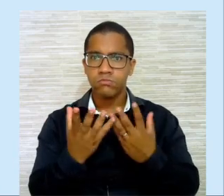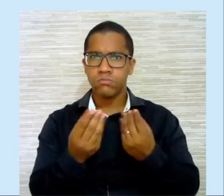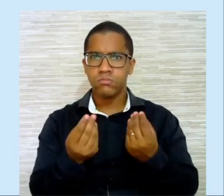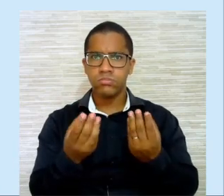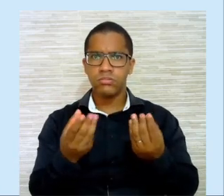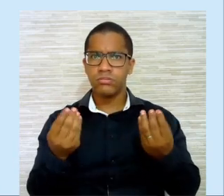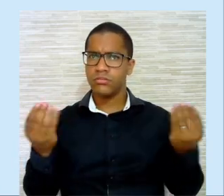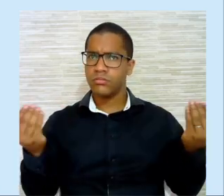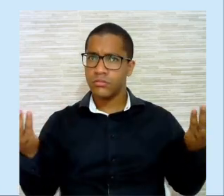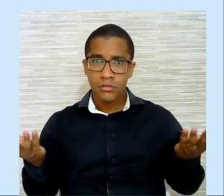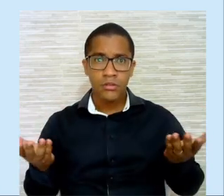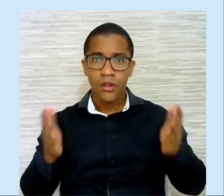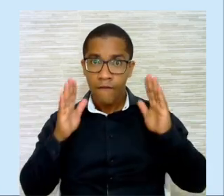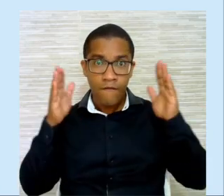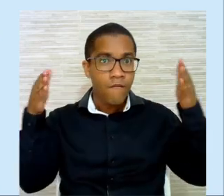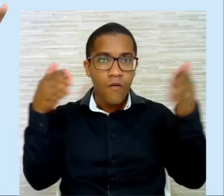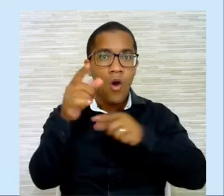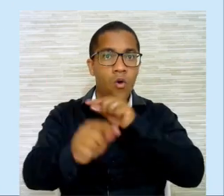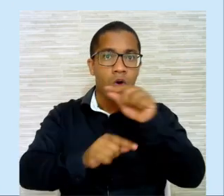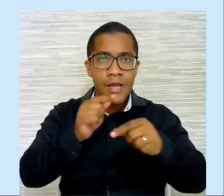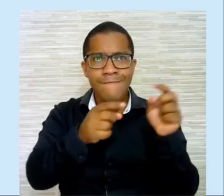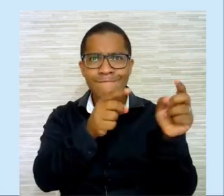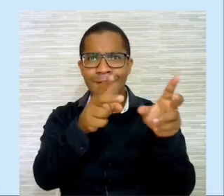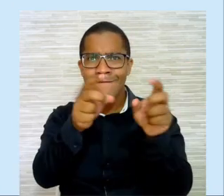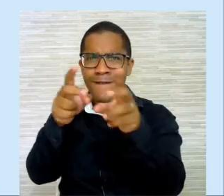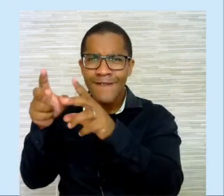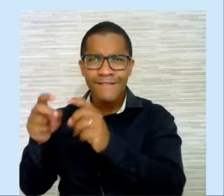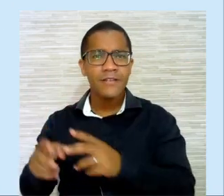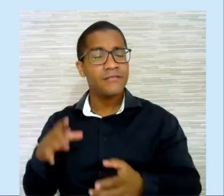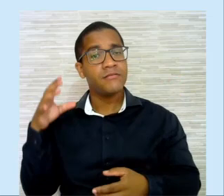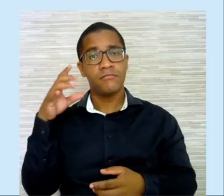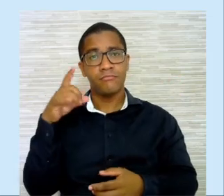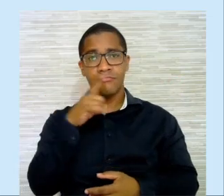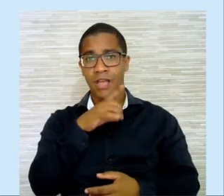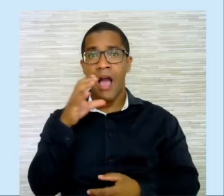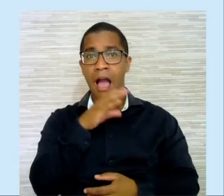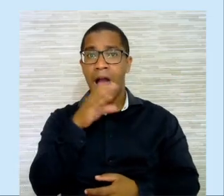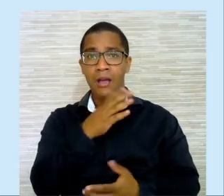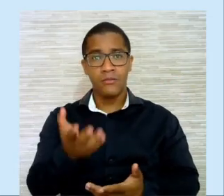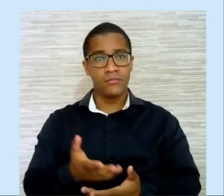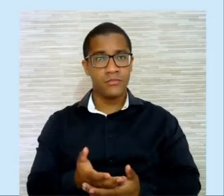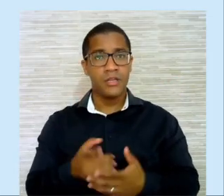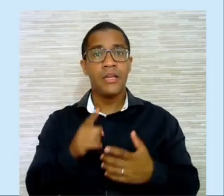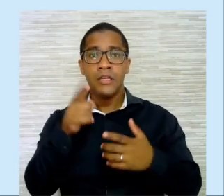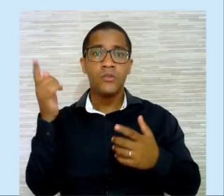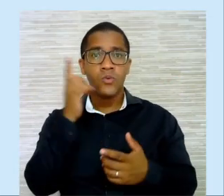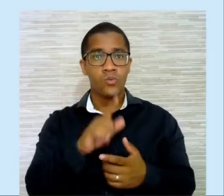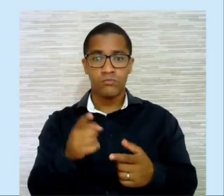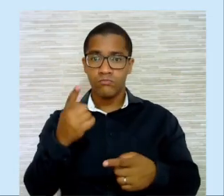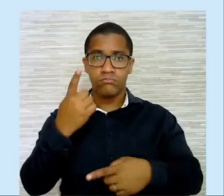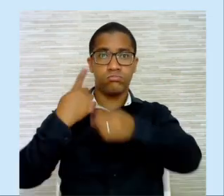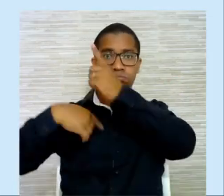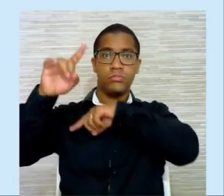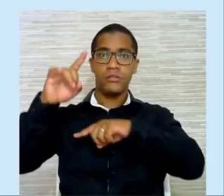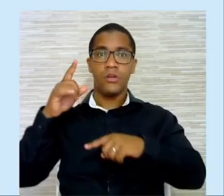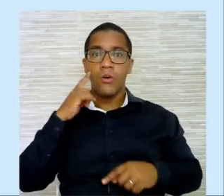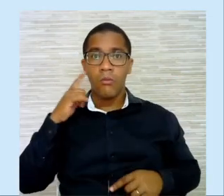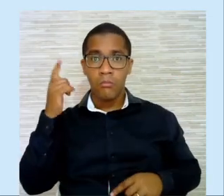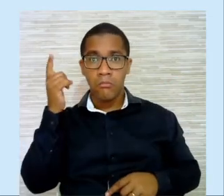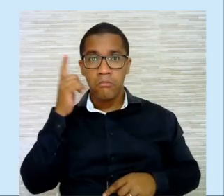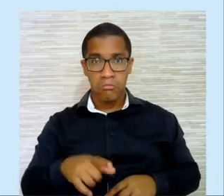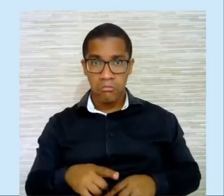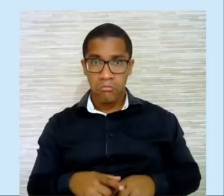que o setor comercial voltado para os sistemas agropecuários, eles conseguem se